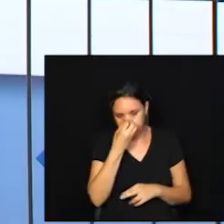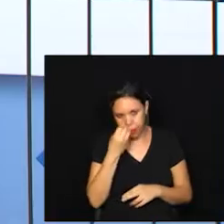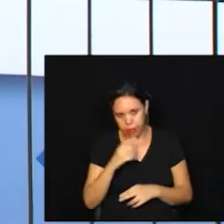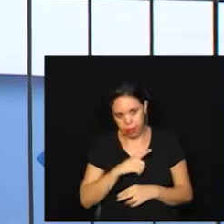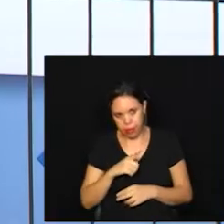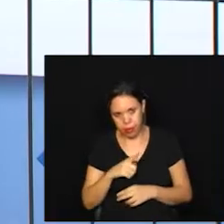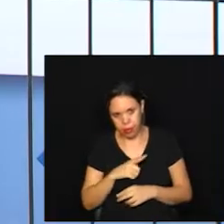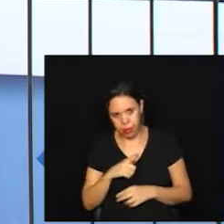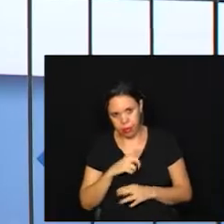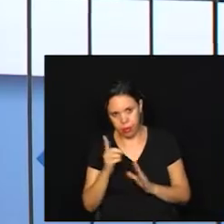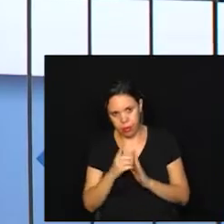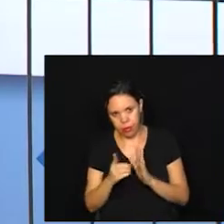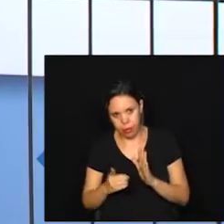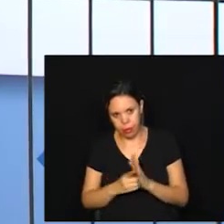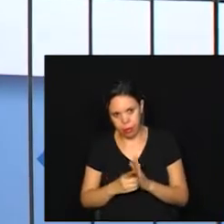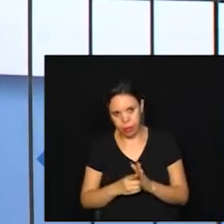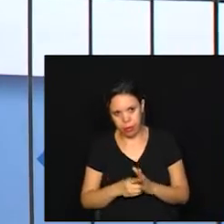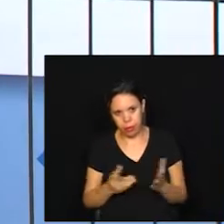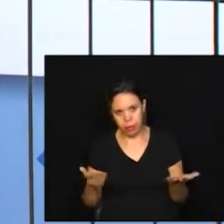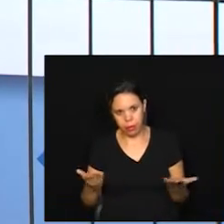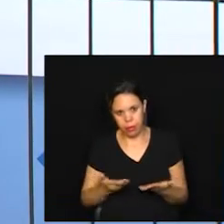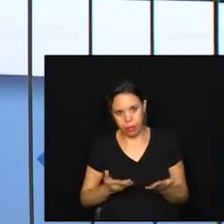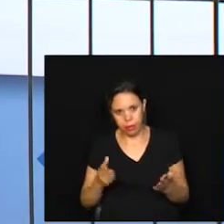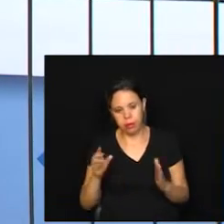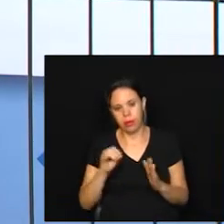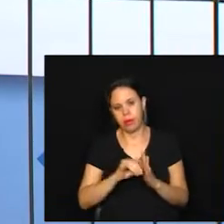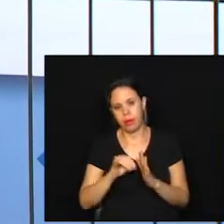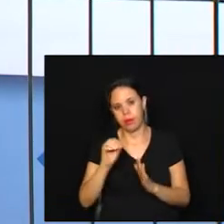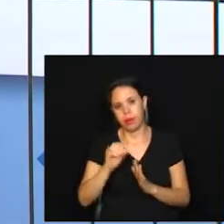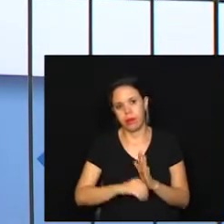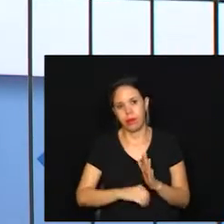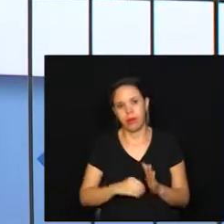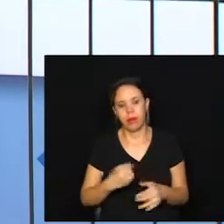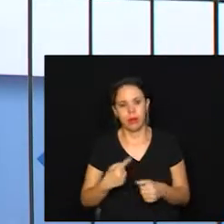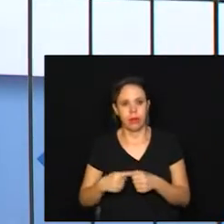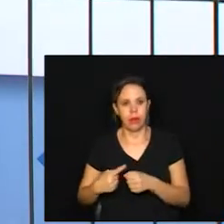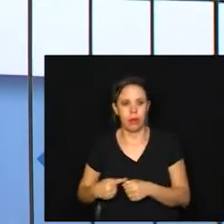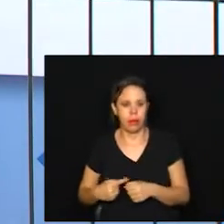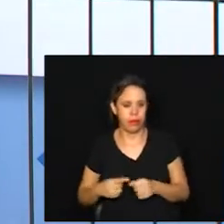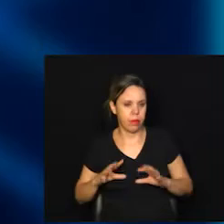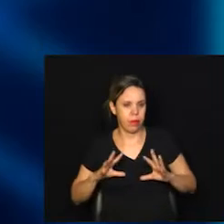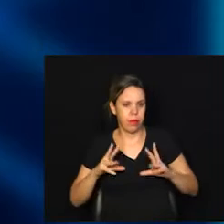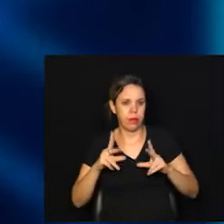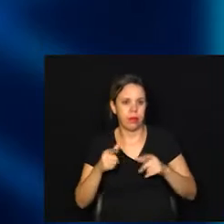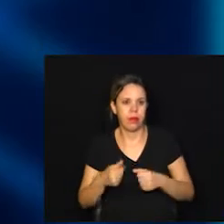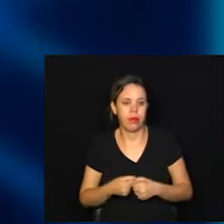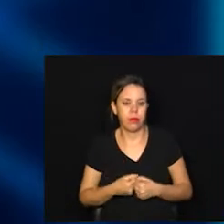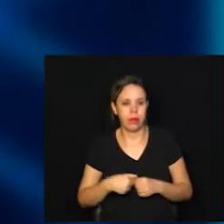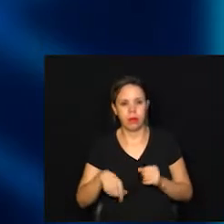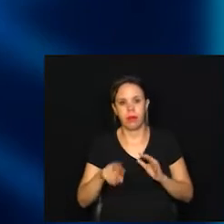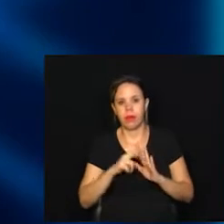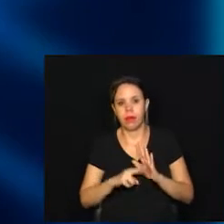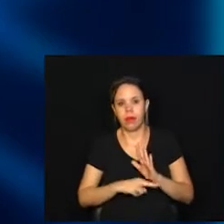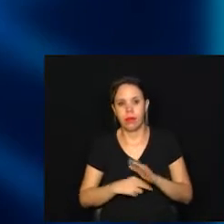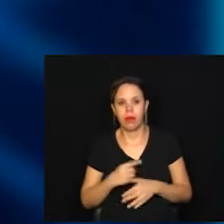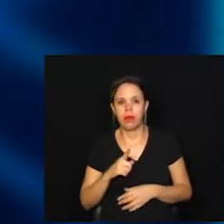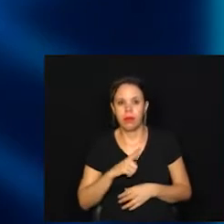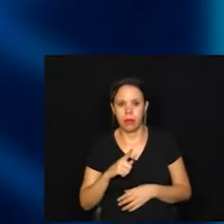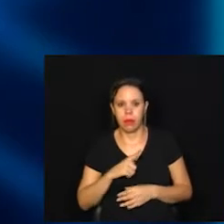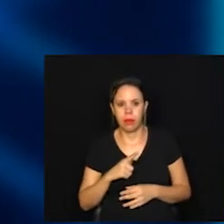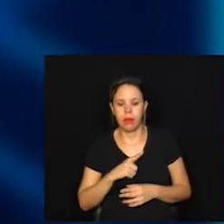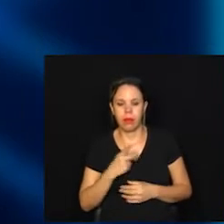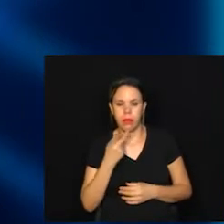tem o decreto que saiu hoje no Diário Oficial do município, justamente com todas essas normas. A gente tem a